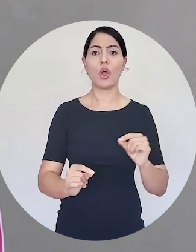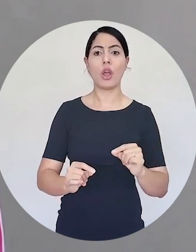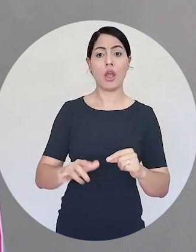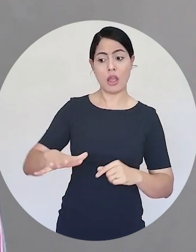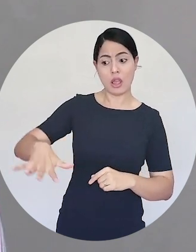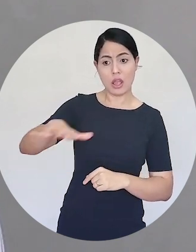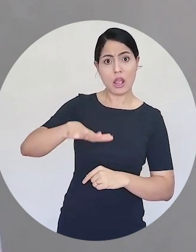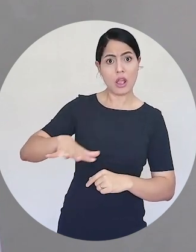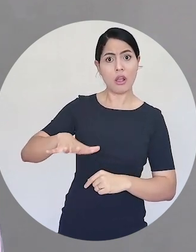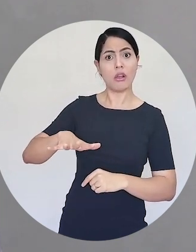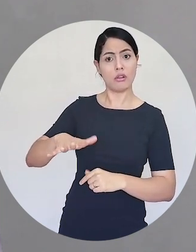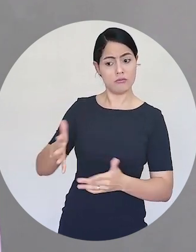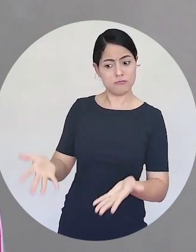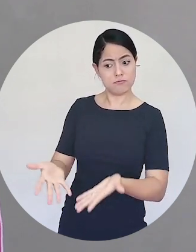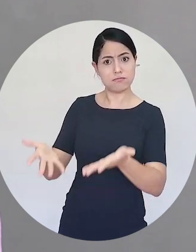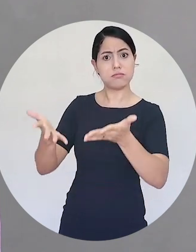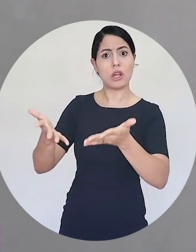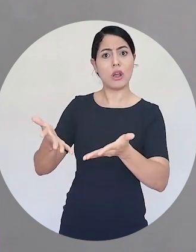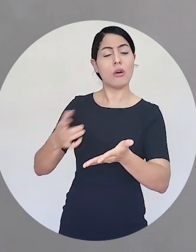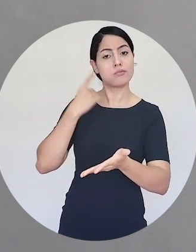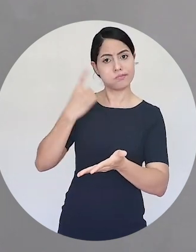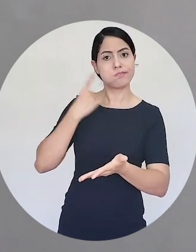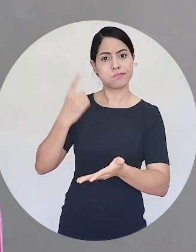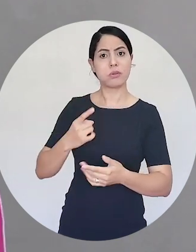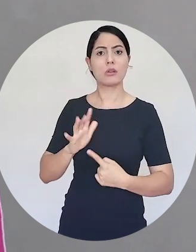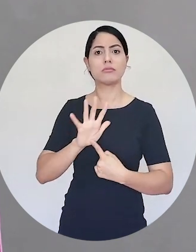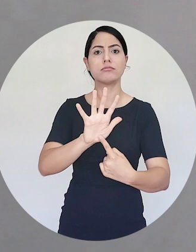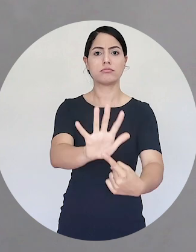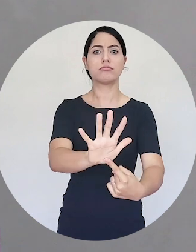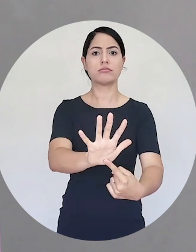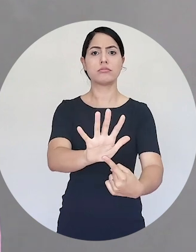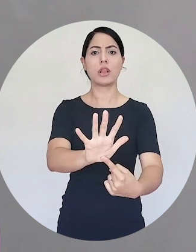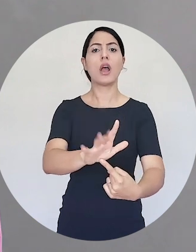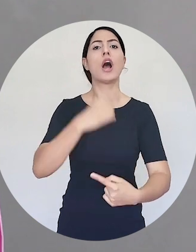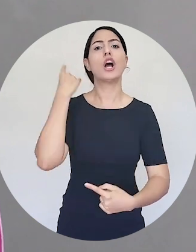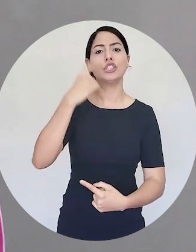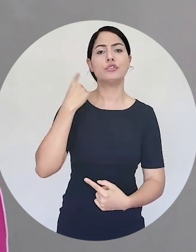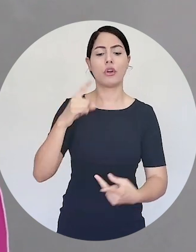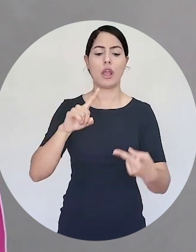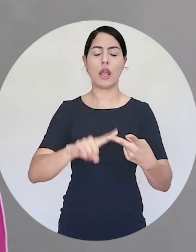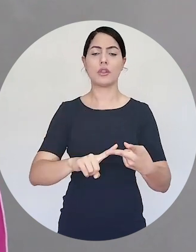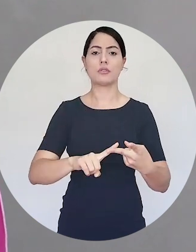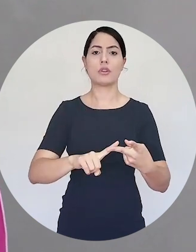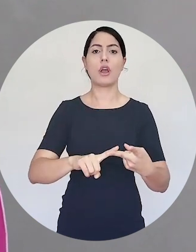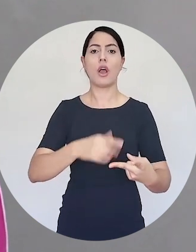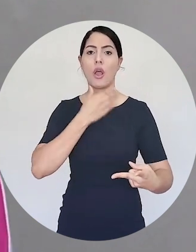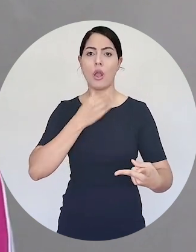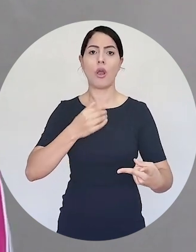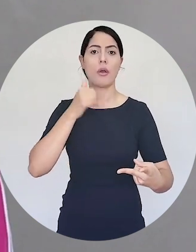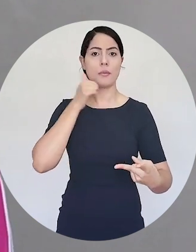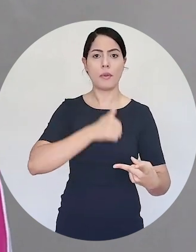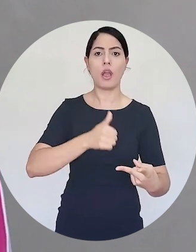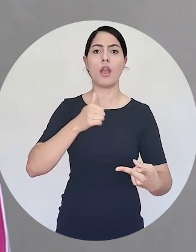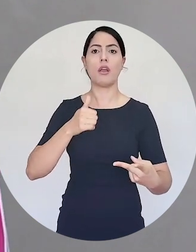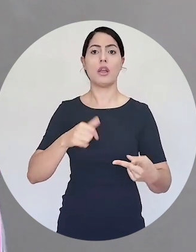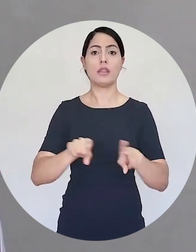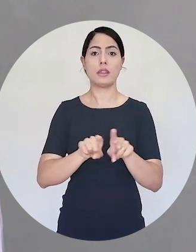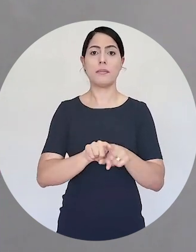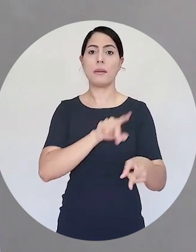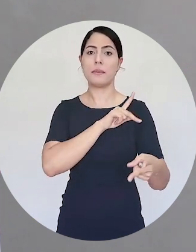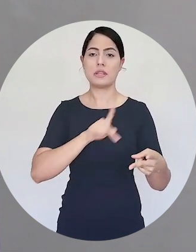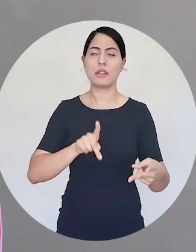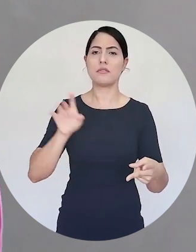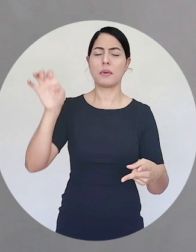desagravo aconteceu em João Pessoa. Participaram advogadas, advogados, membros da diretoria da OAB